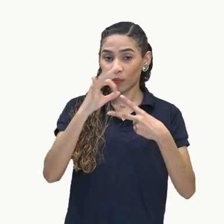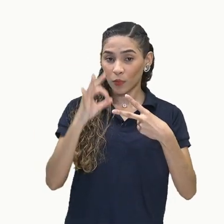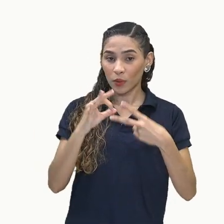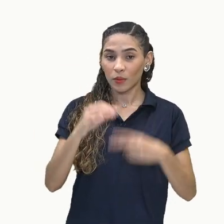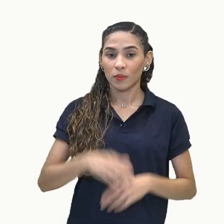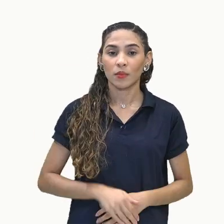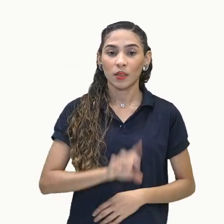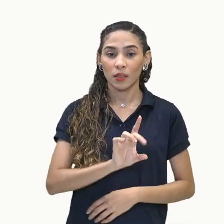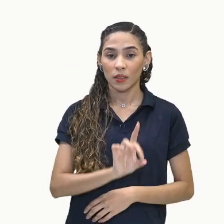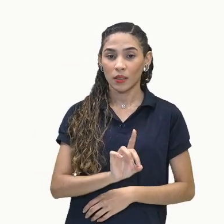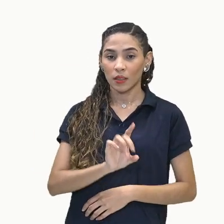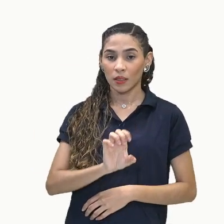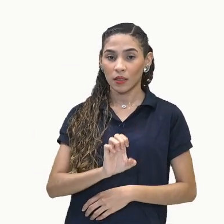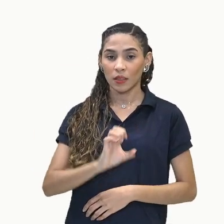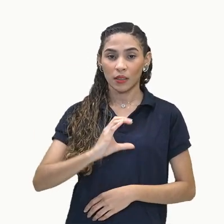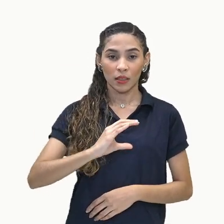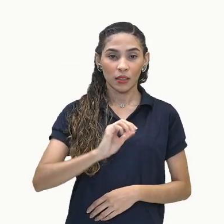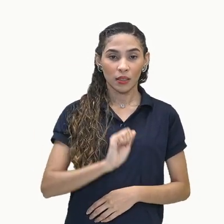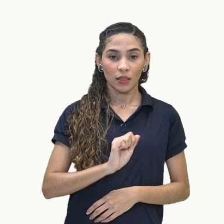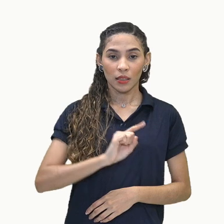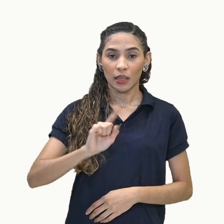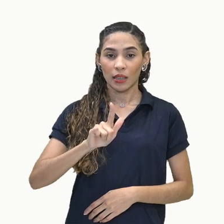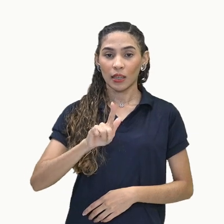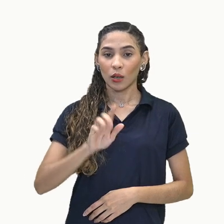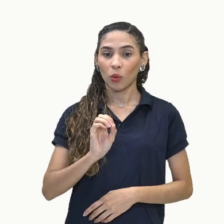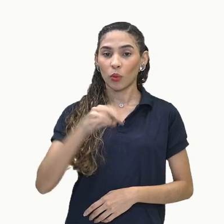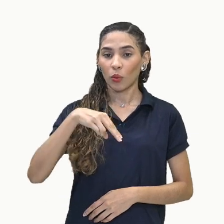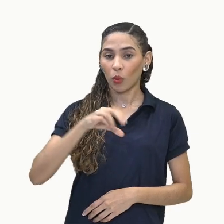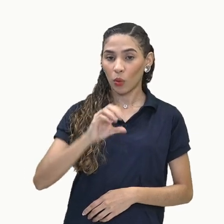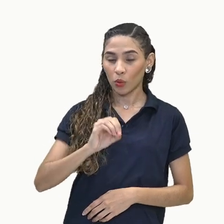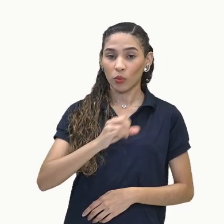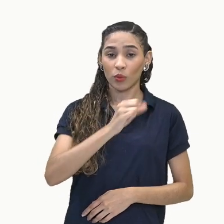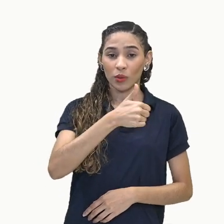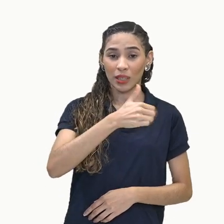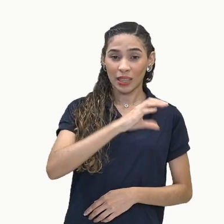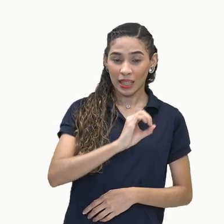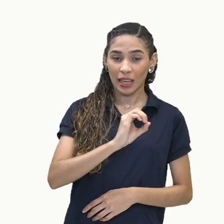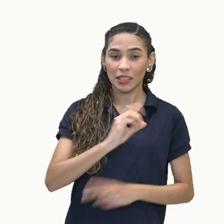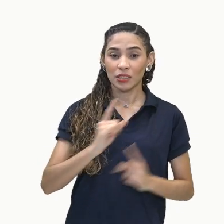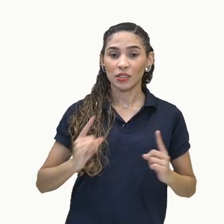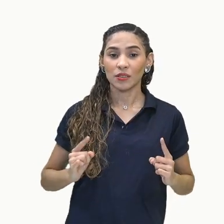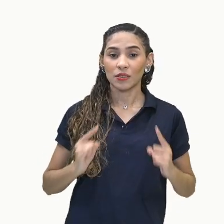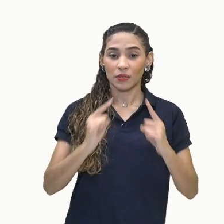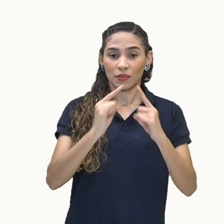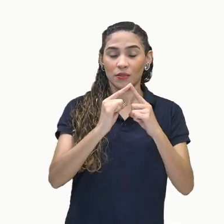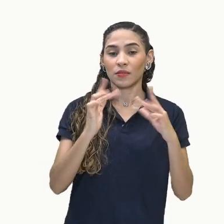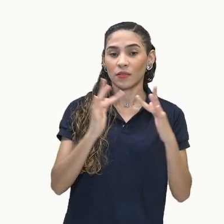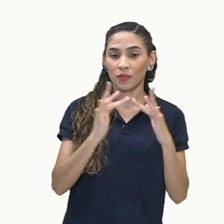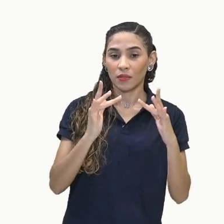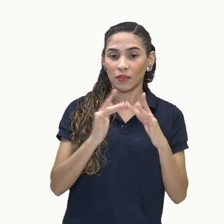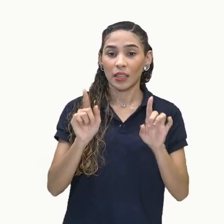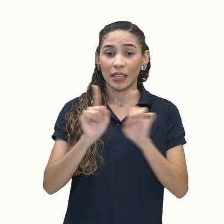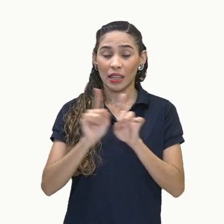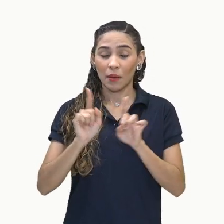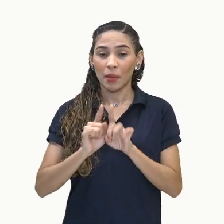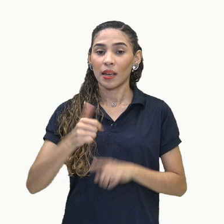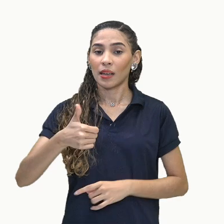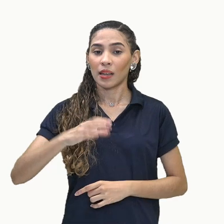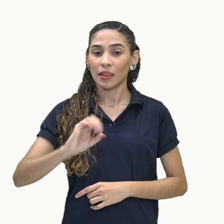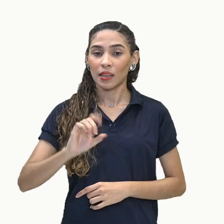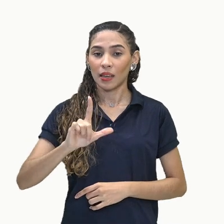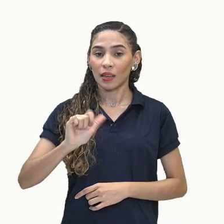o decágono. Vem de 10 vértices e 10